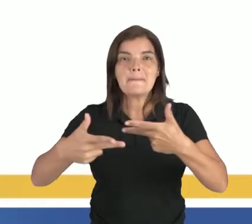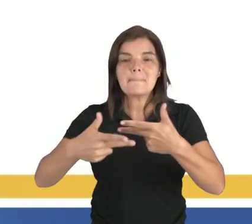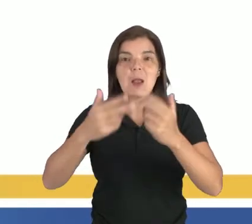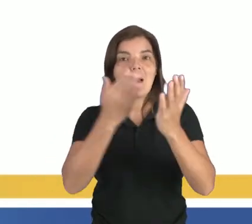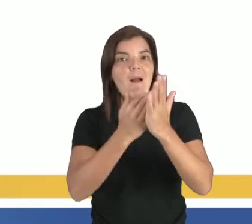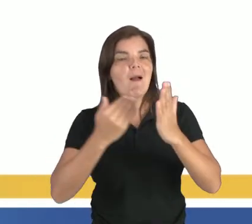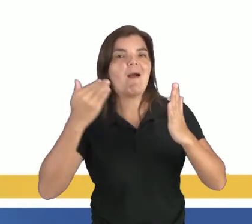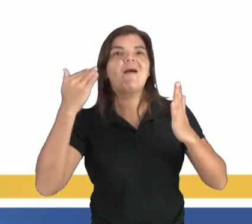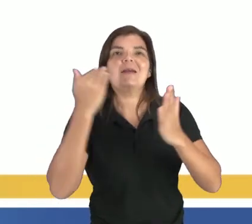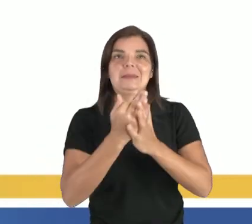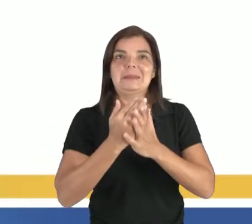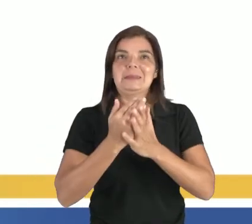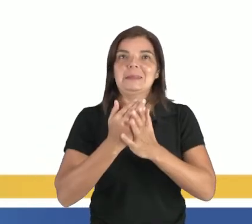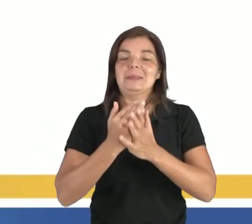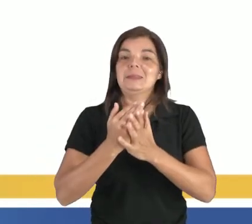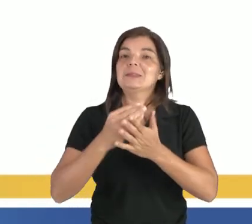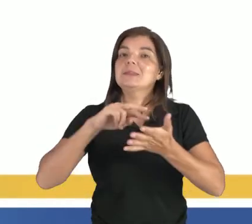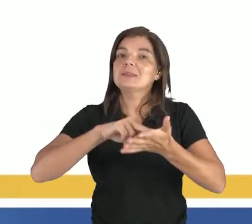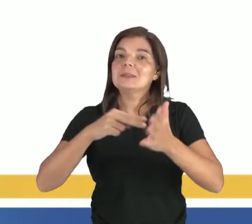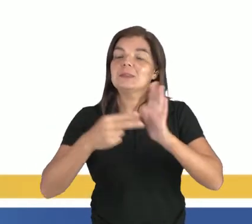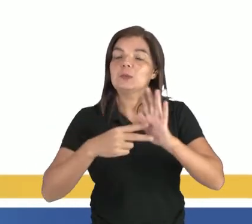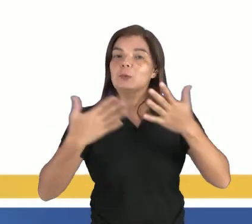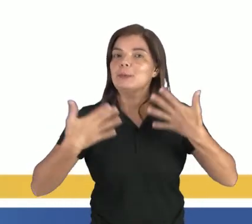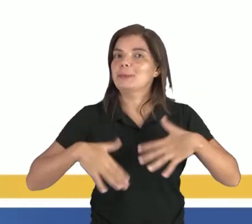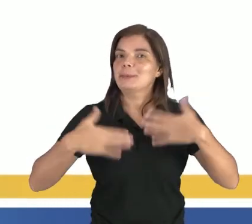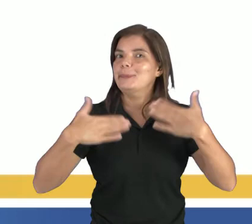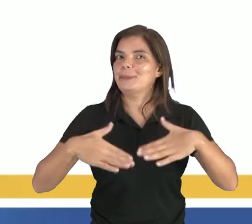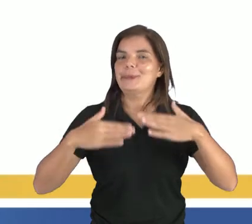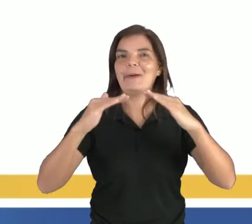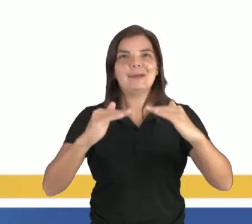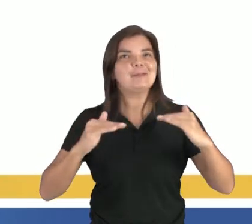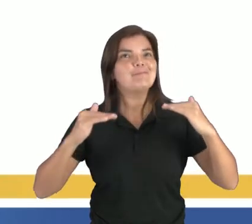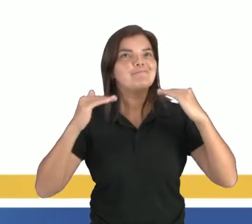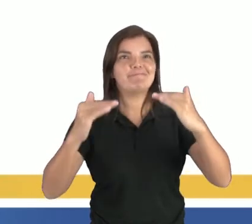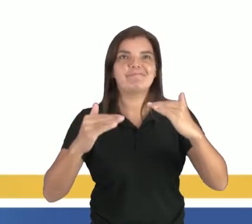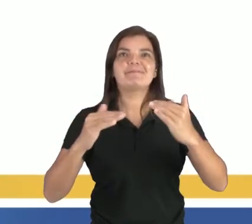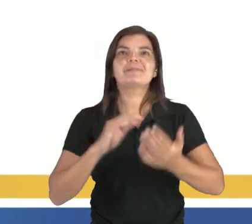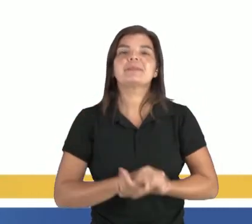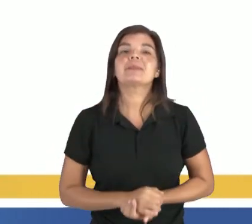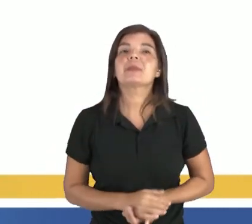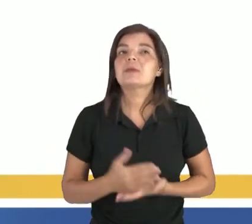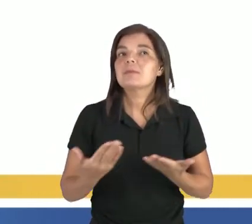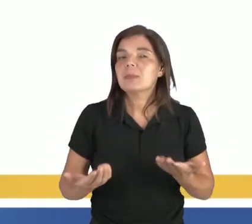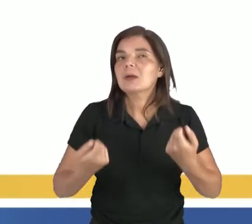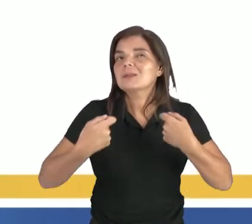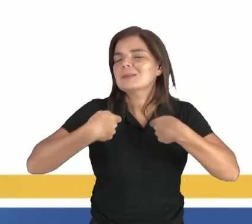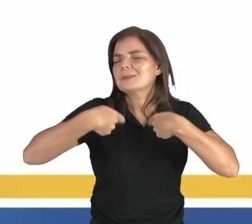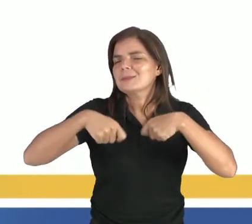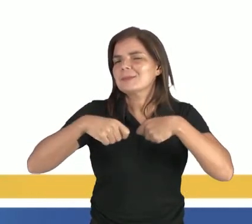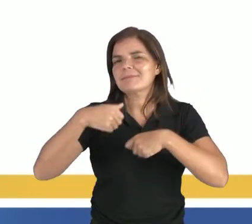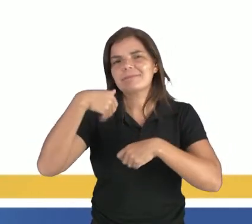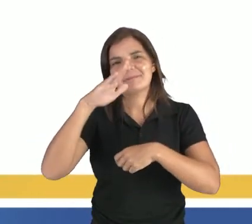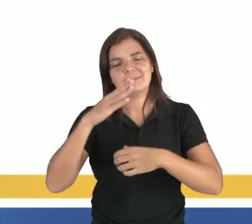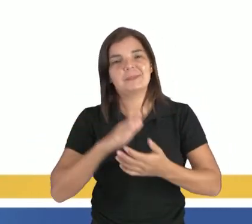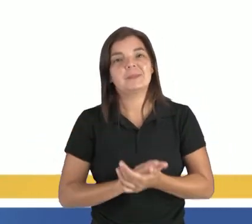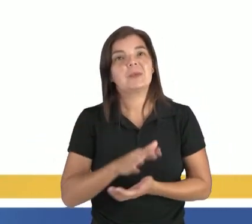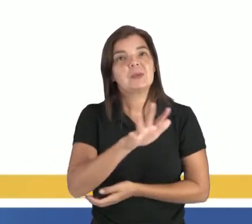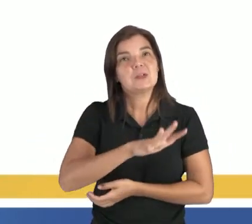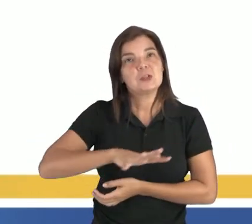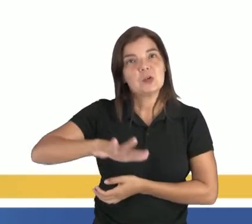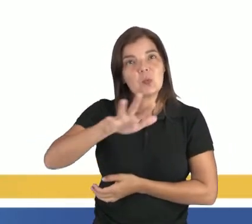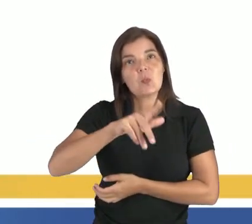além da conta, ou seja, significa excessivamente, demais, e mais que o necessário.